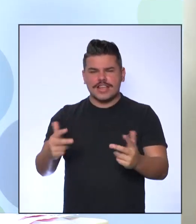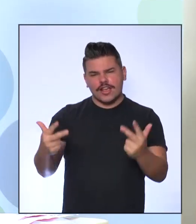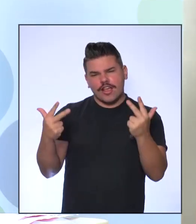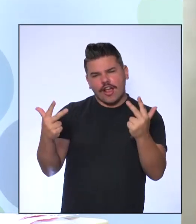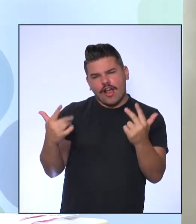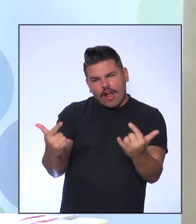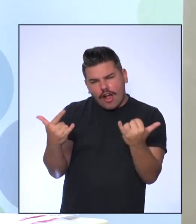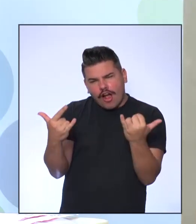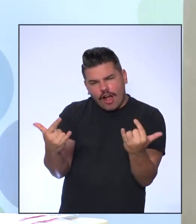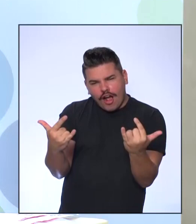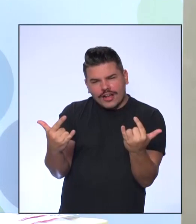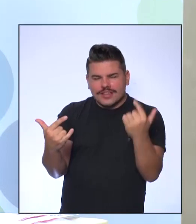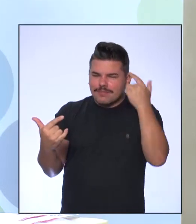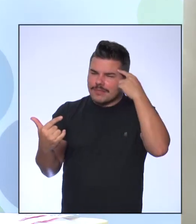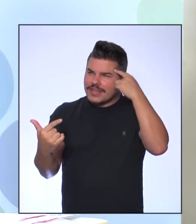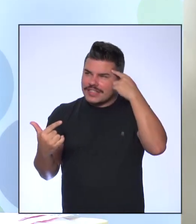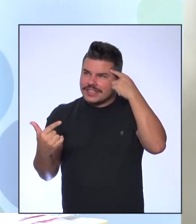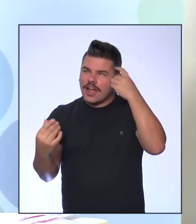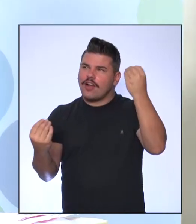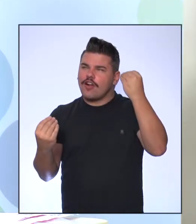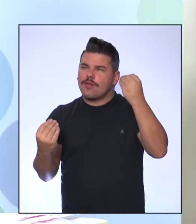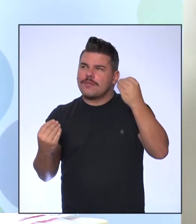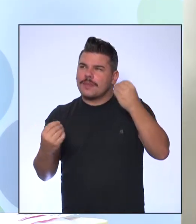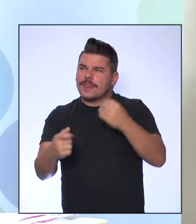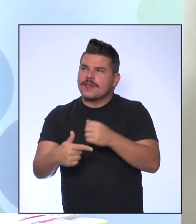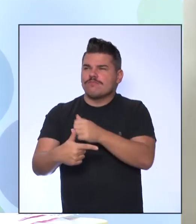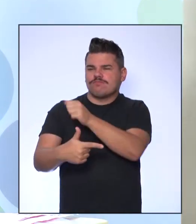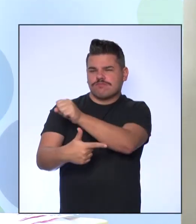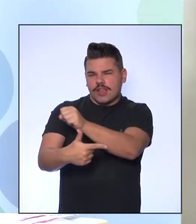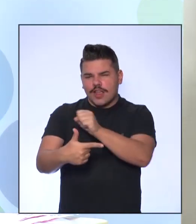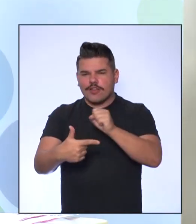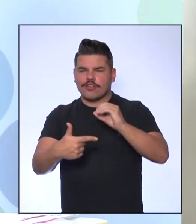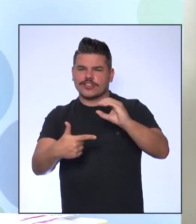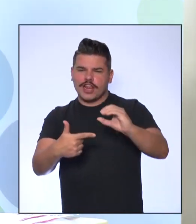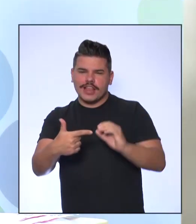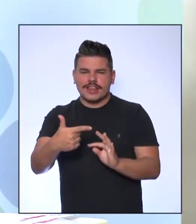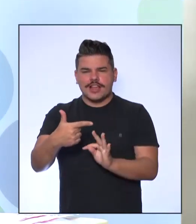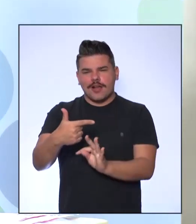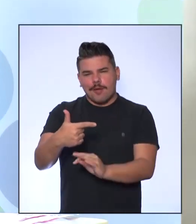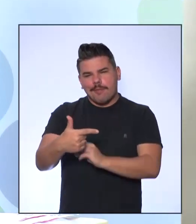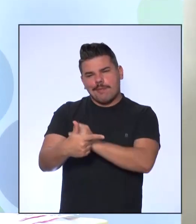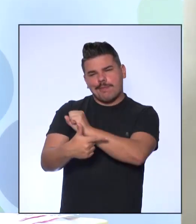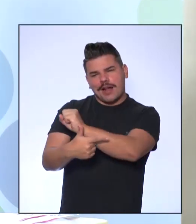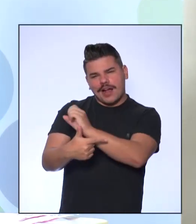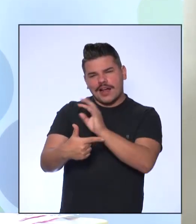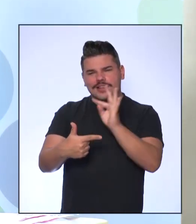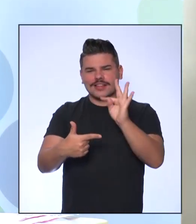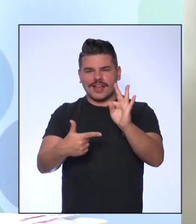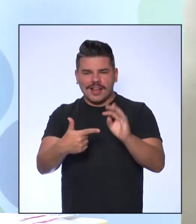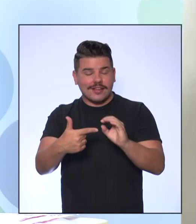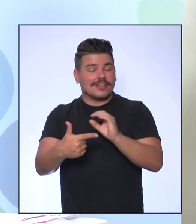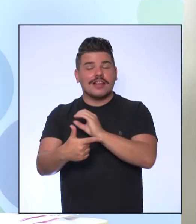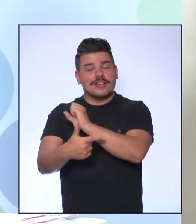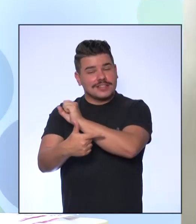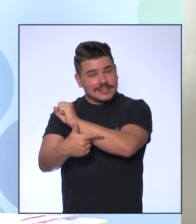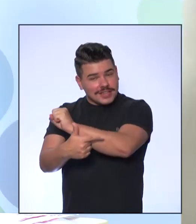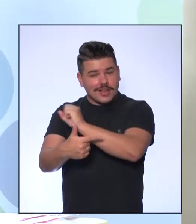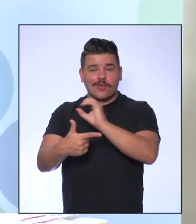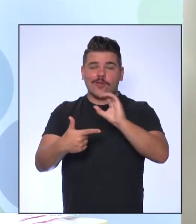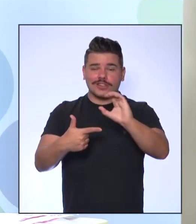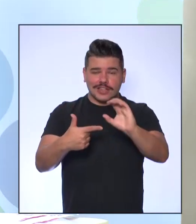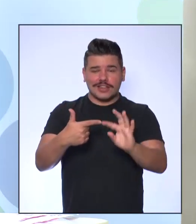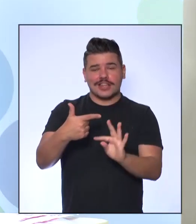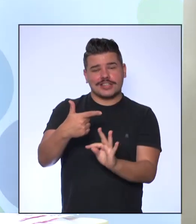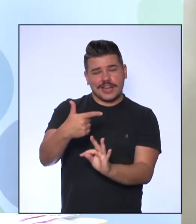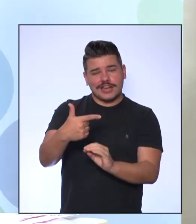acho que é bom entrar aí outras disciplinas que possam estar agregando aí. Mais ou menos é